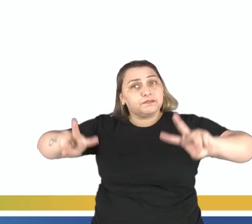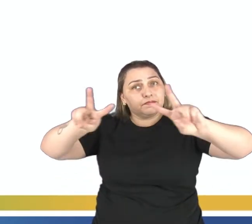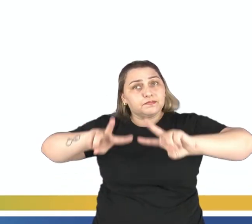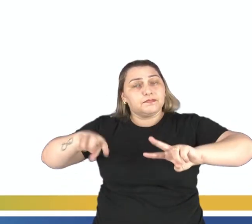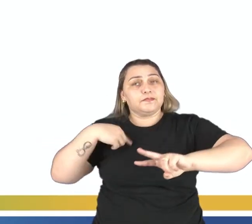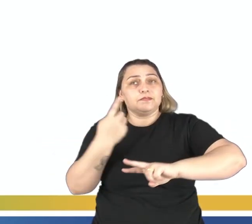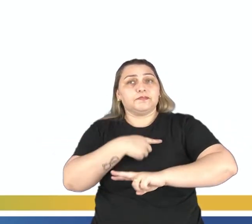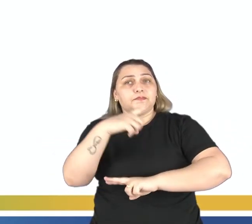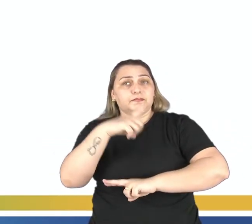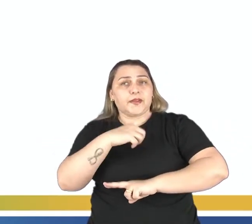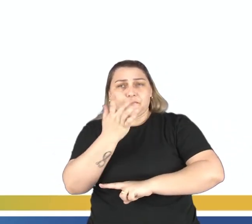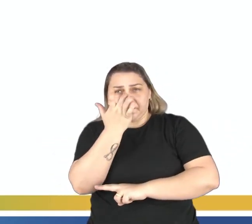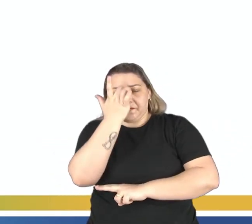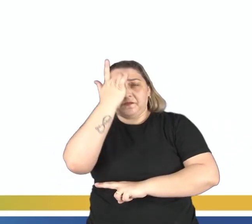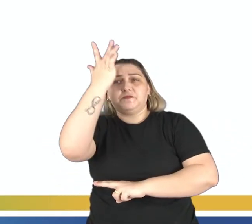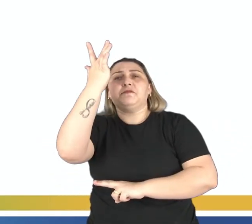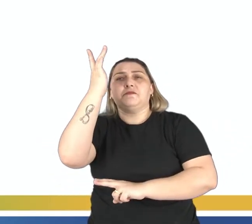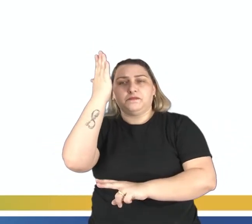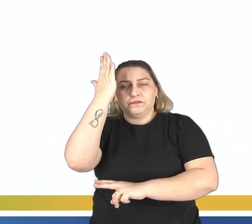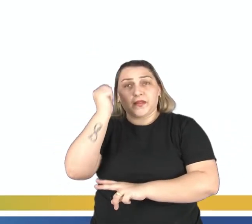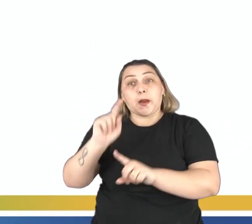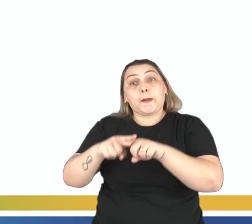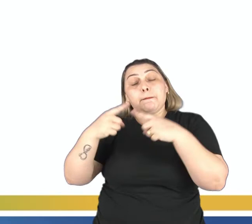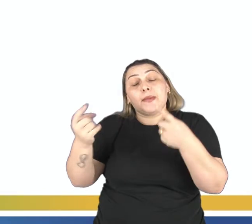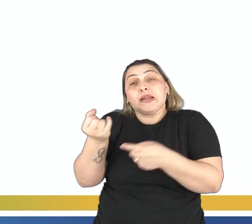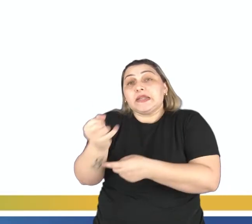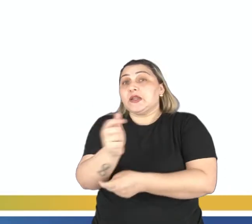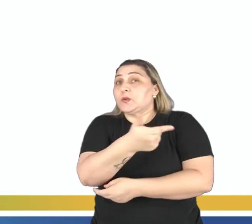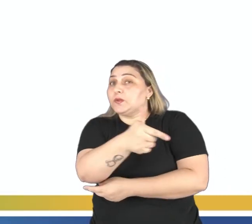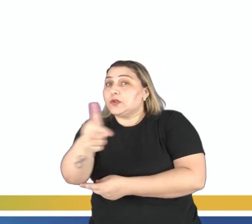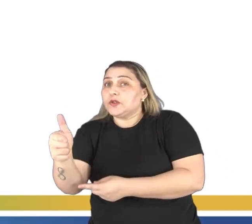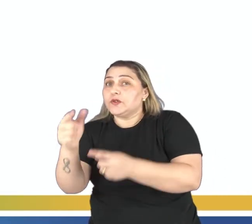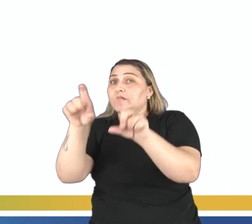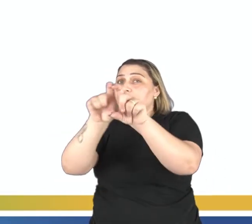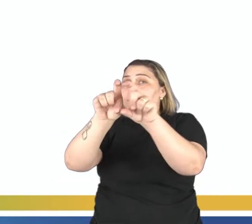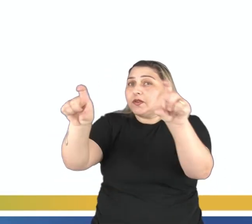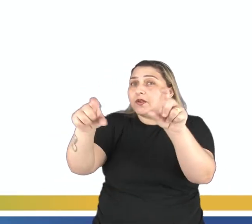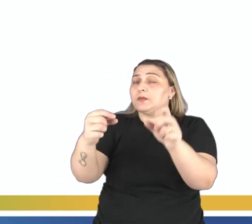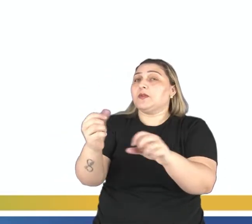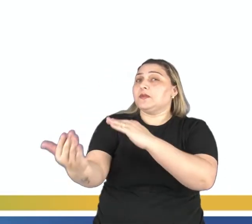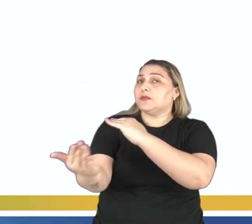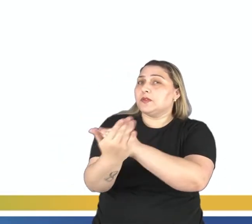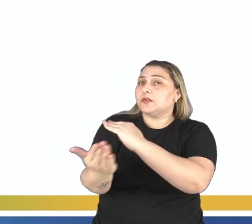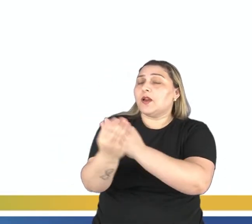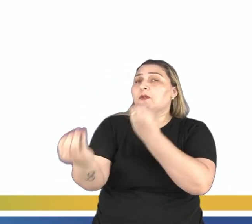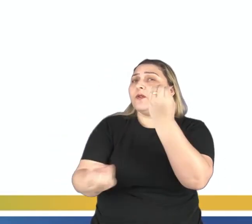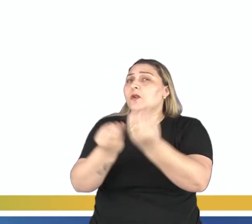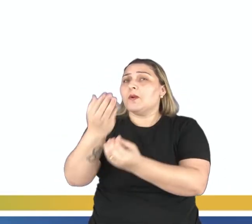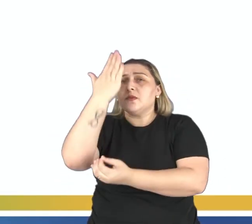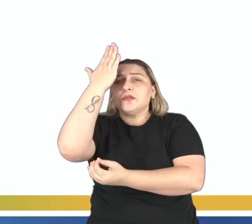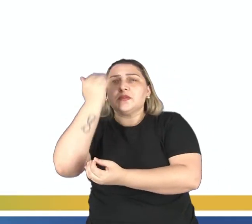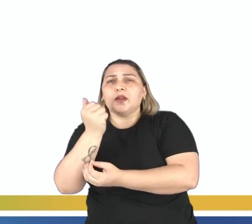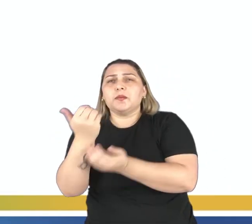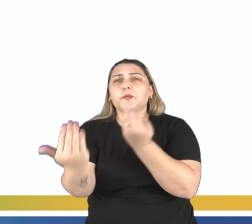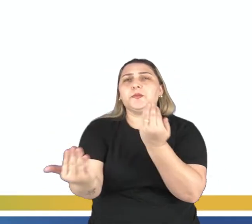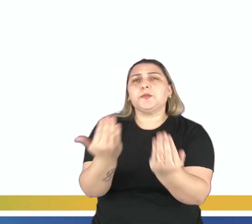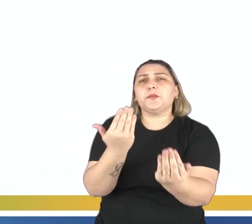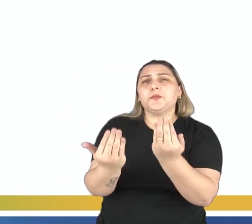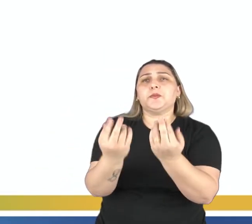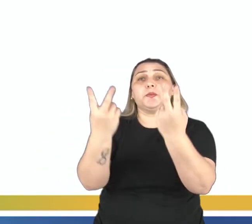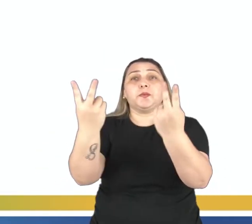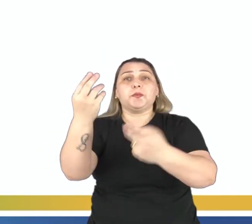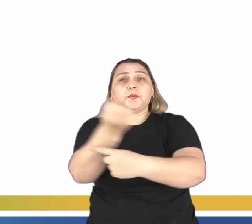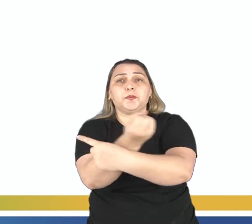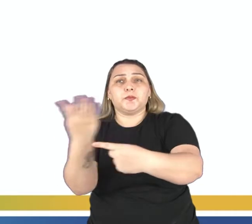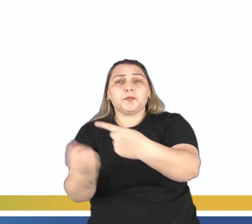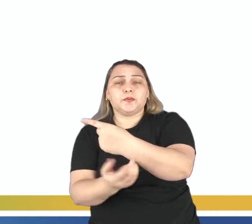temos a figura, é fácil de identificar. Mas se a gente não tivesse a figura para nos auxiliar, como é que a gente poderia comparar duas